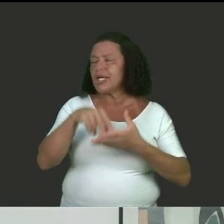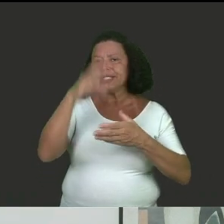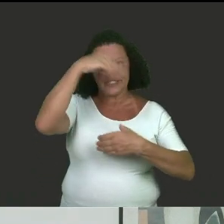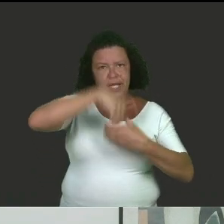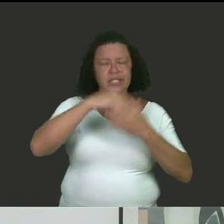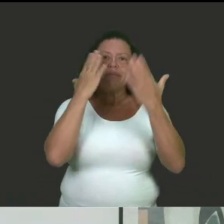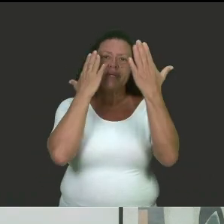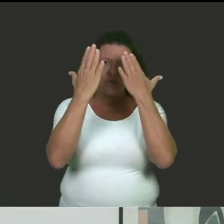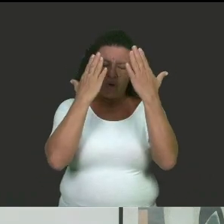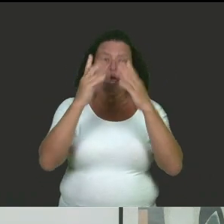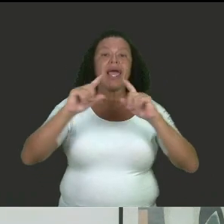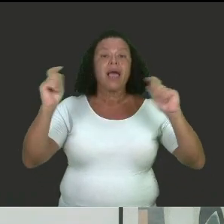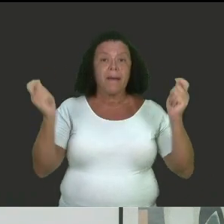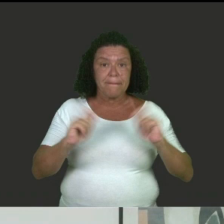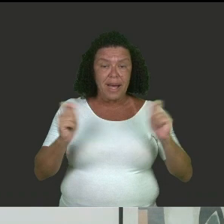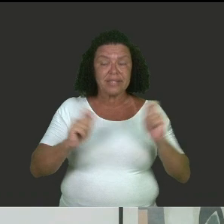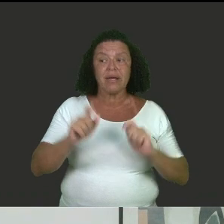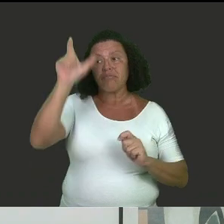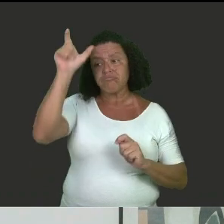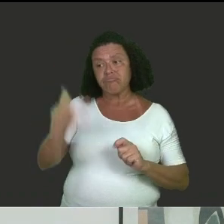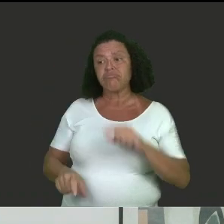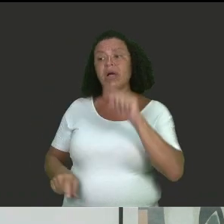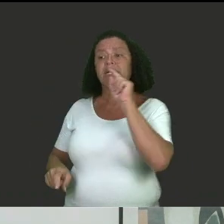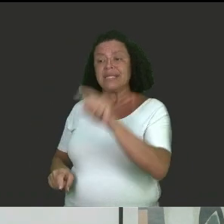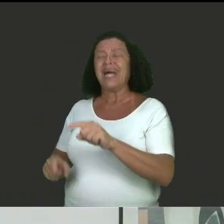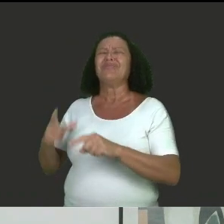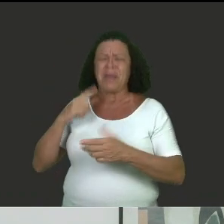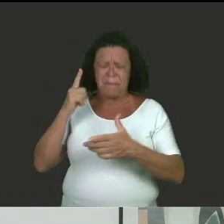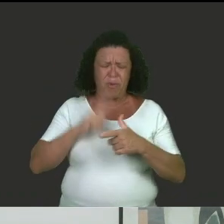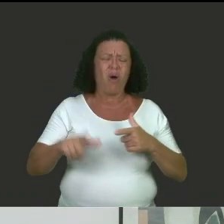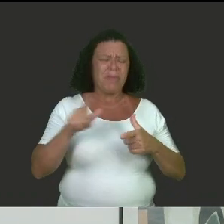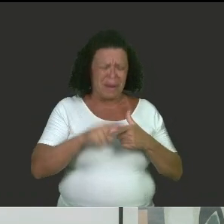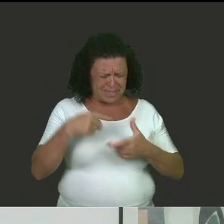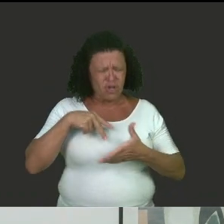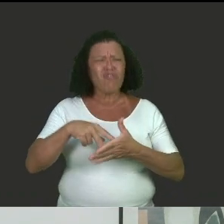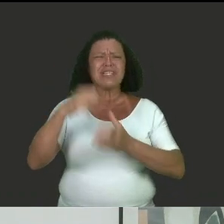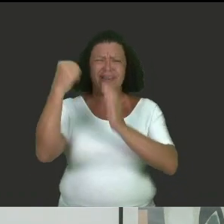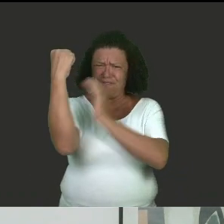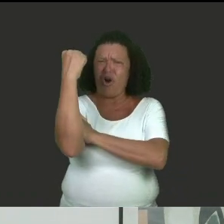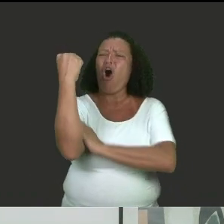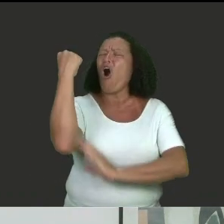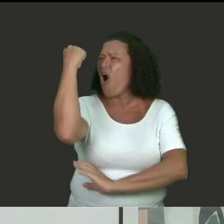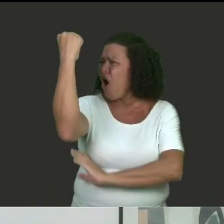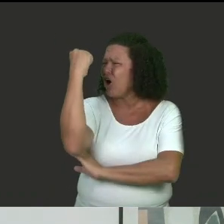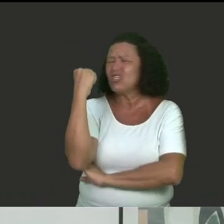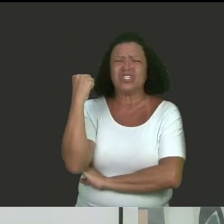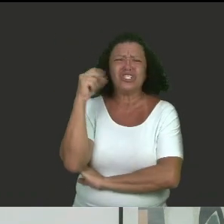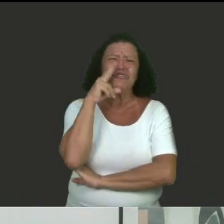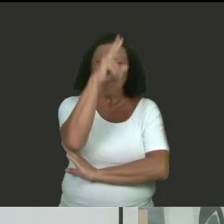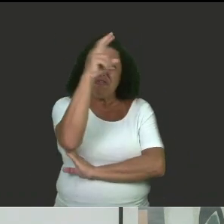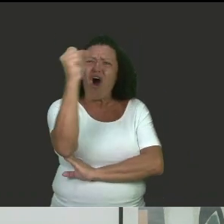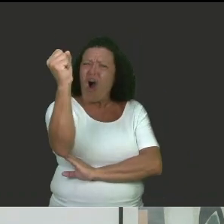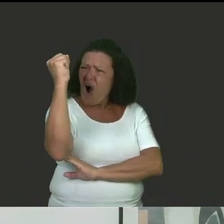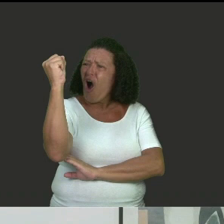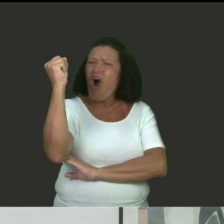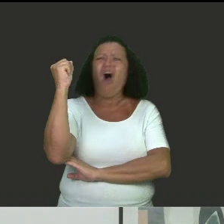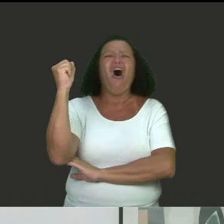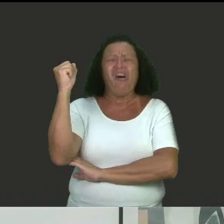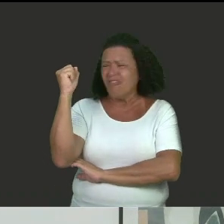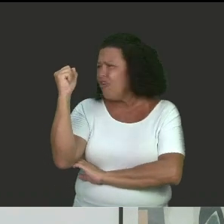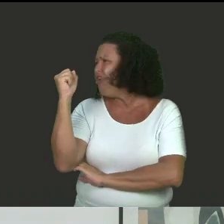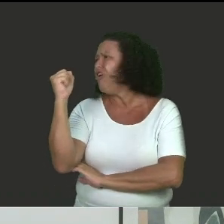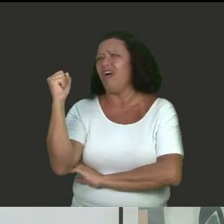é a capacidade do indivíduo de lidar com os problemas, adaptar-se às mudanças, superar os obstáculos